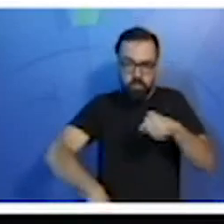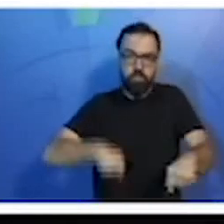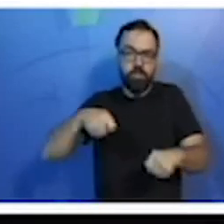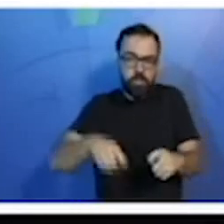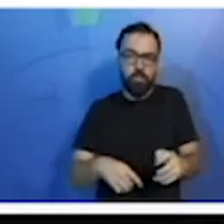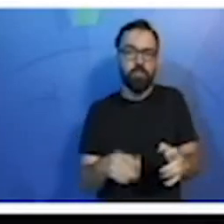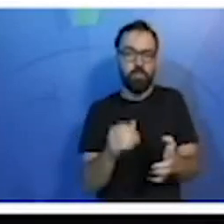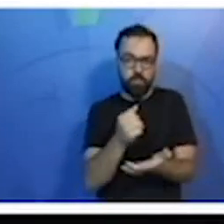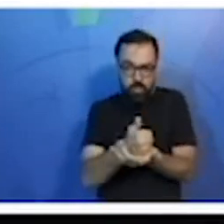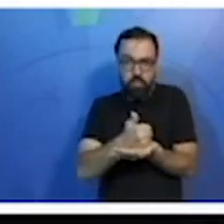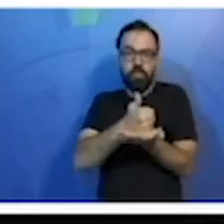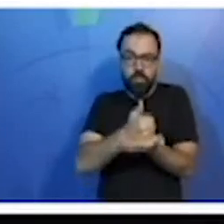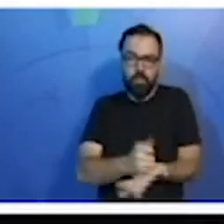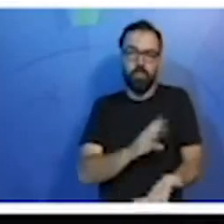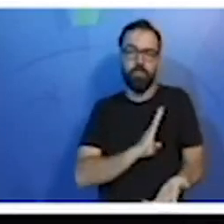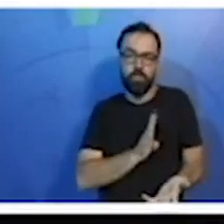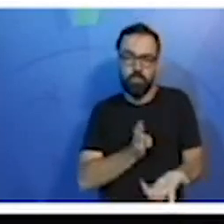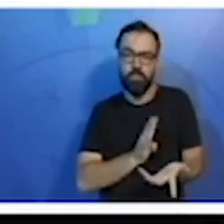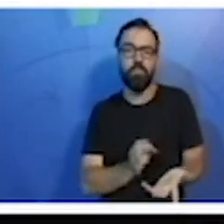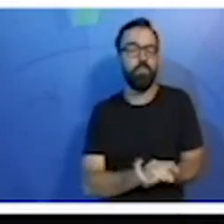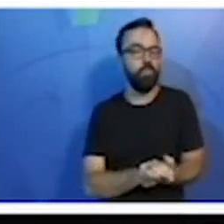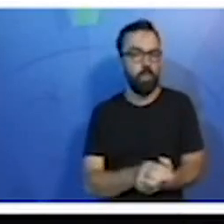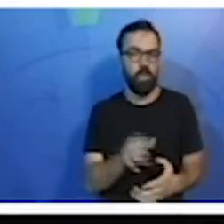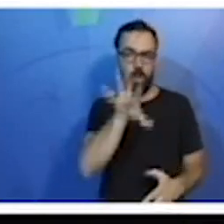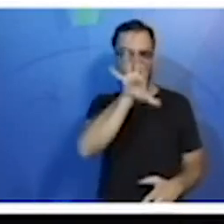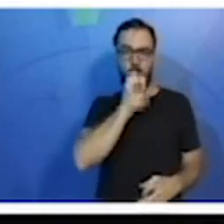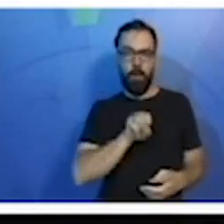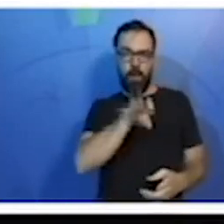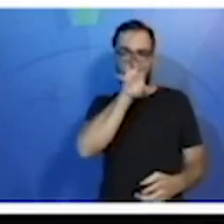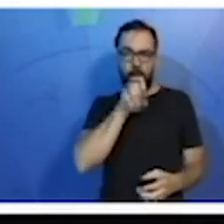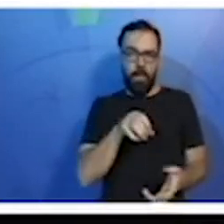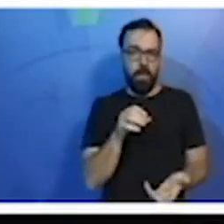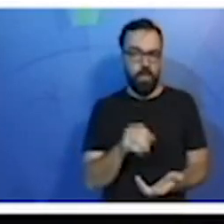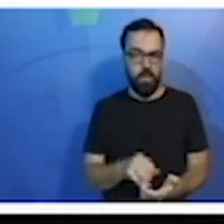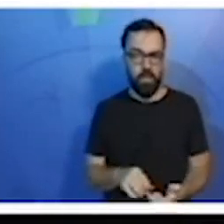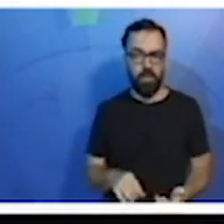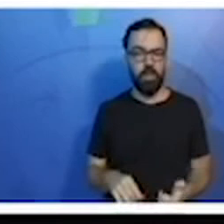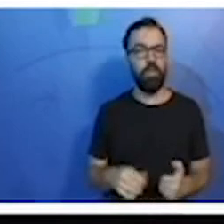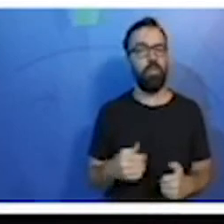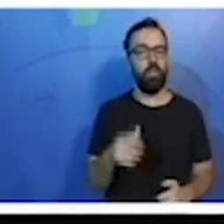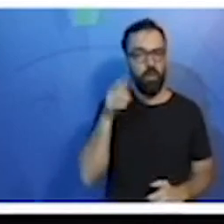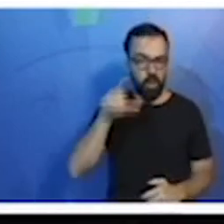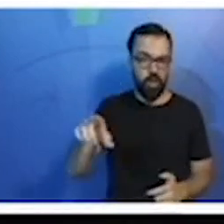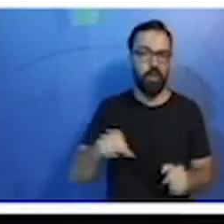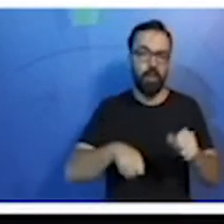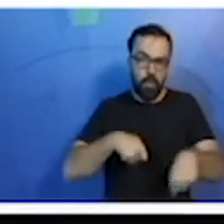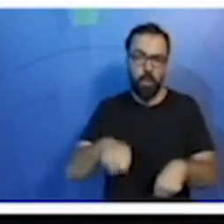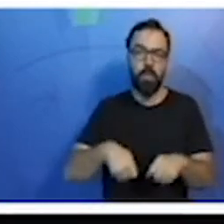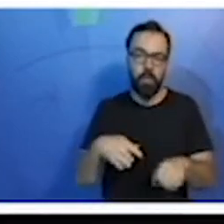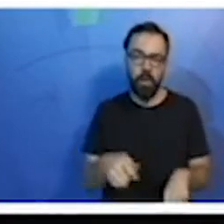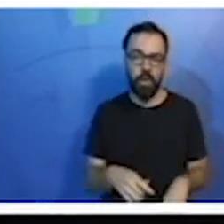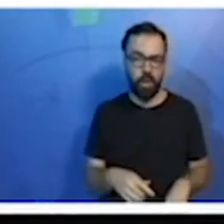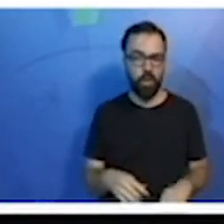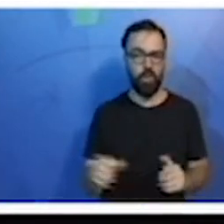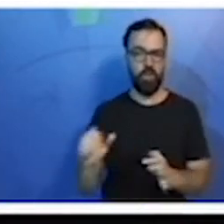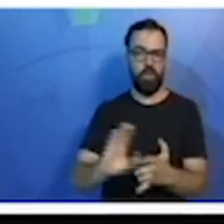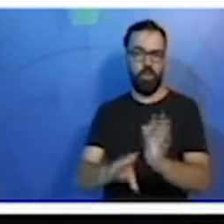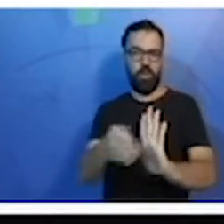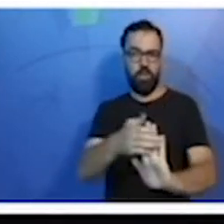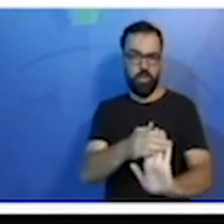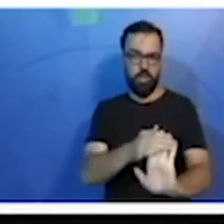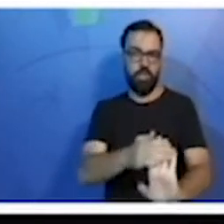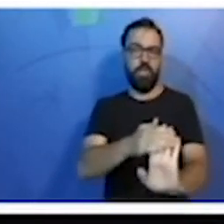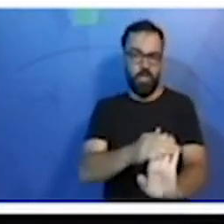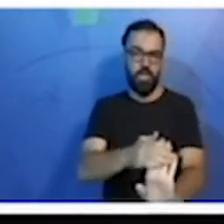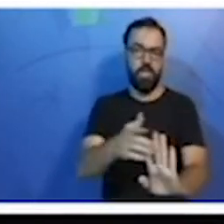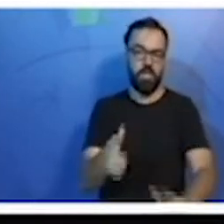nós temos a resistência do coração agora da respiração e coração para conseguir realizar as provas a flexibilidade para melhorar